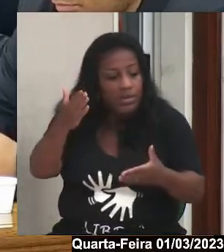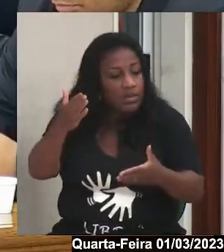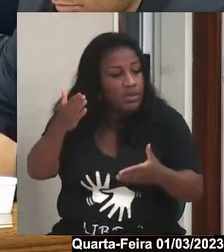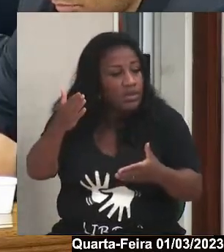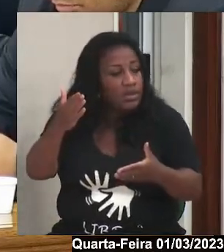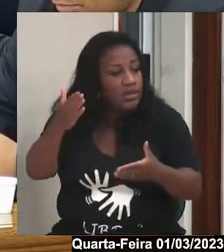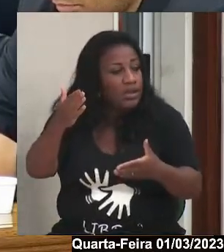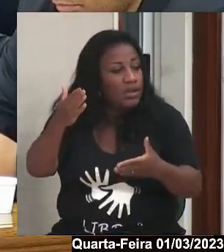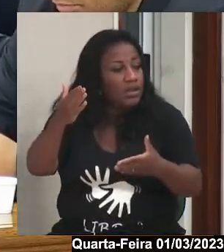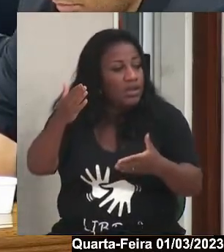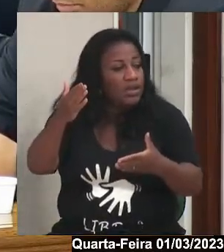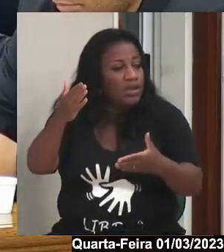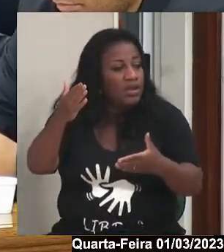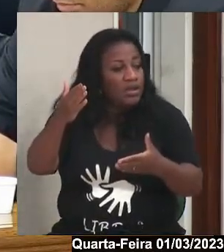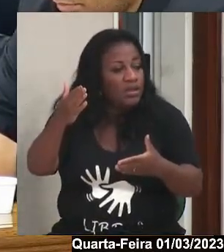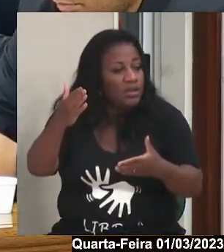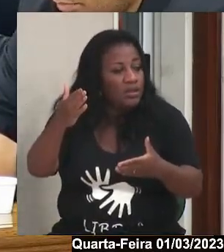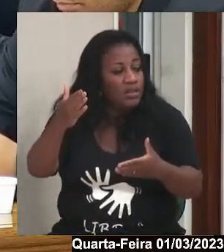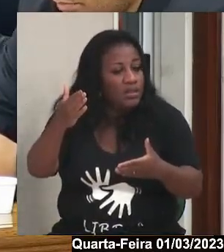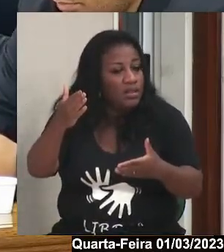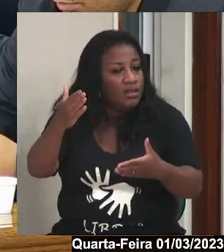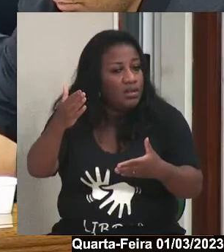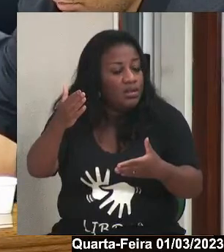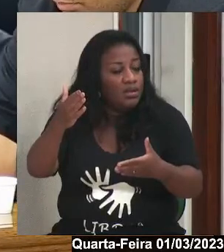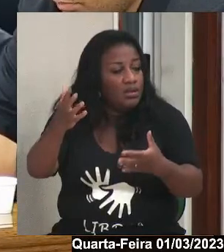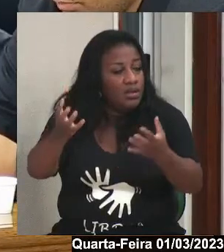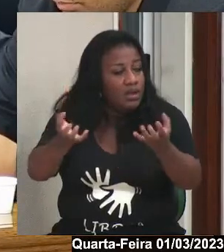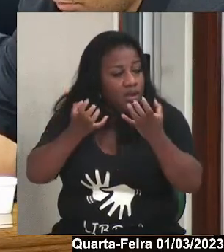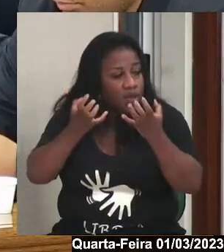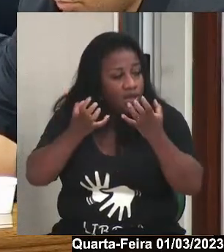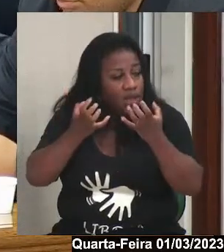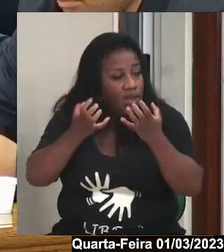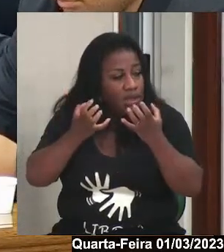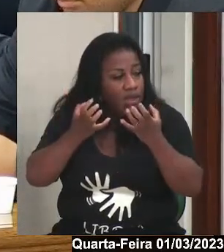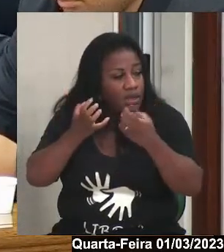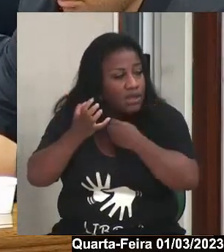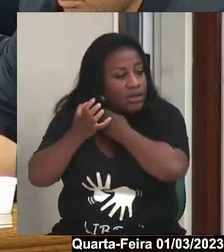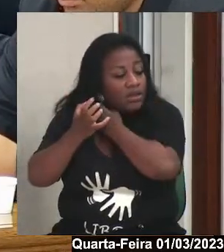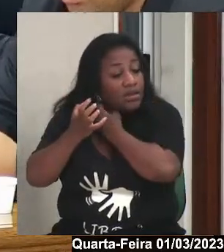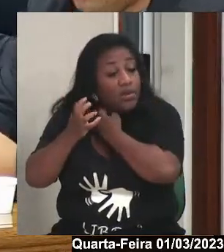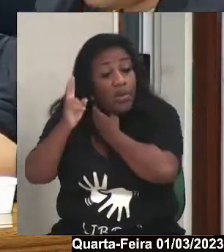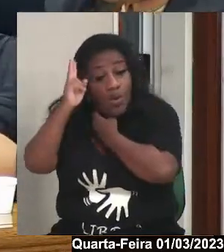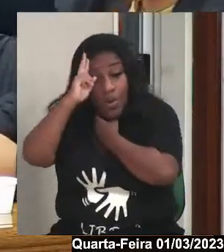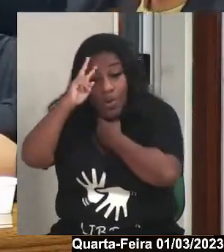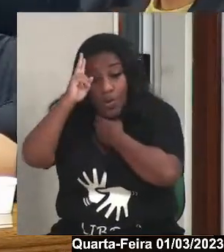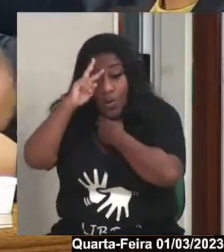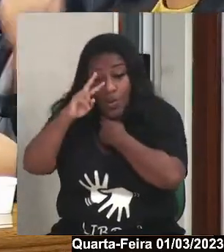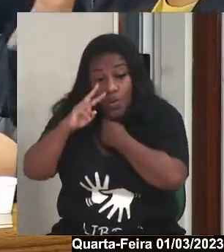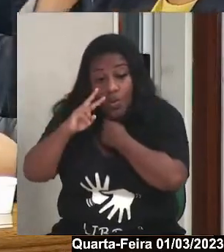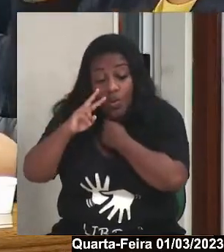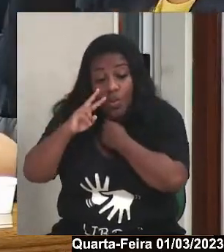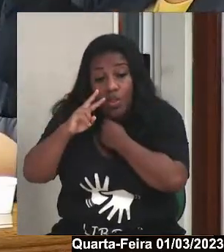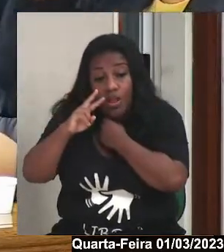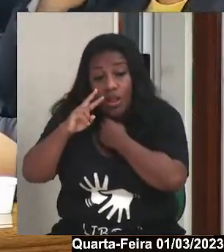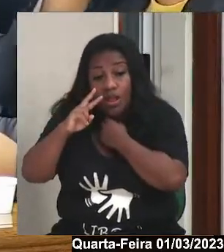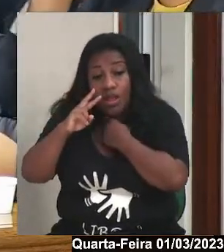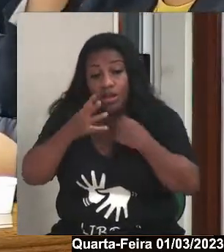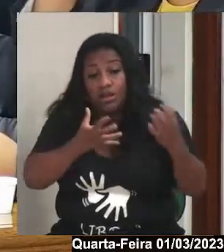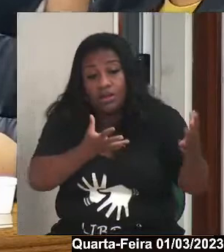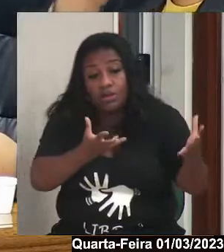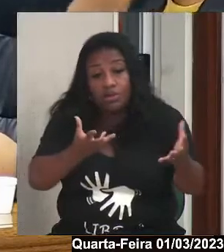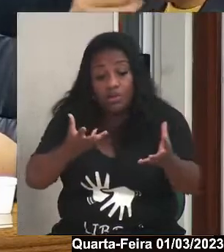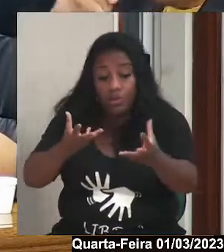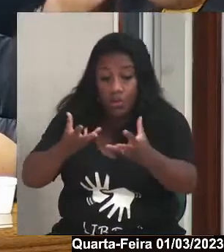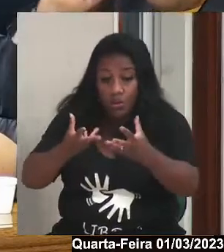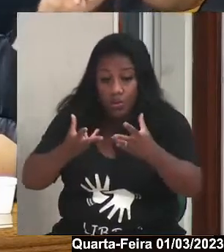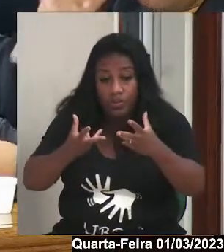e que Deus abençoe, Lúcio, a todos. Antes de você encerrar aí na sua fala, eu gostaria de fazer aqui, relembrar o pessoal e fazer aqui em público um